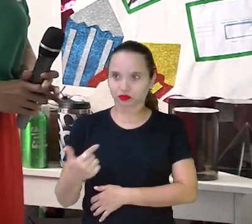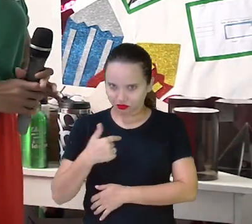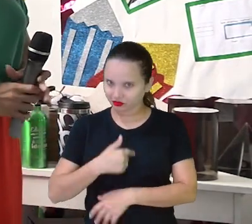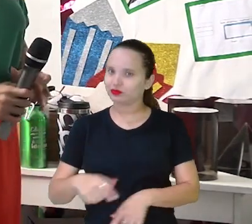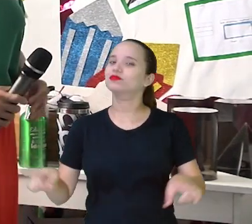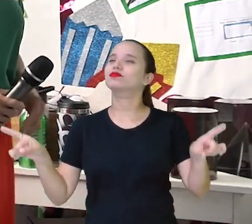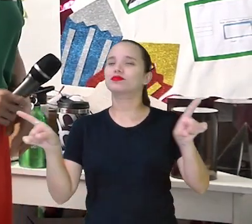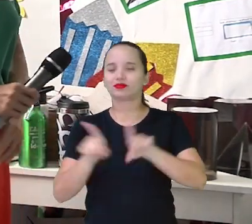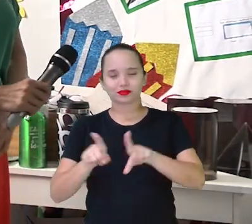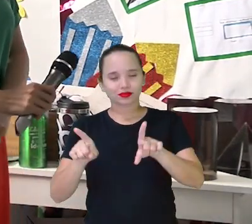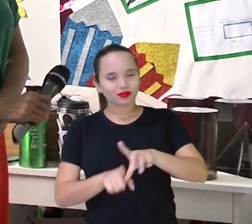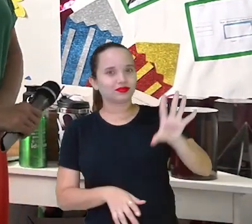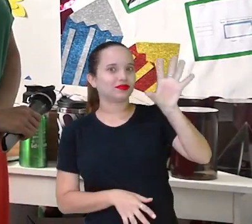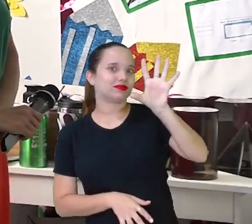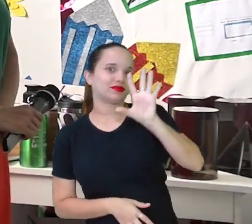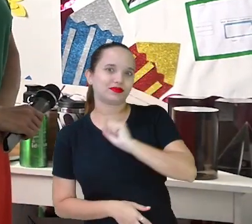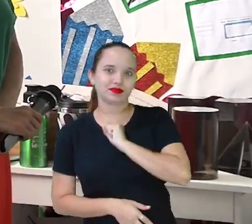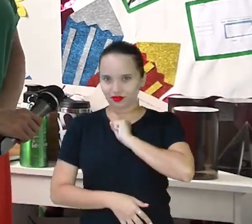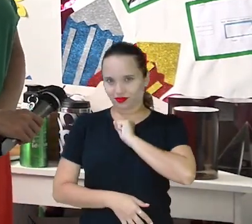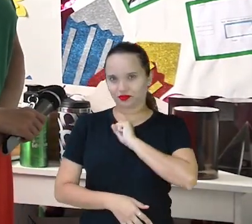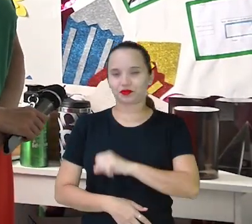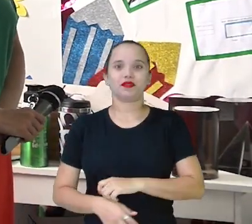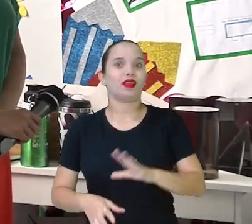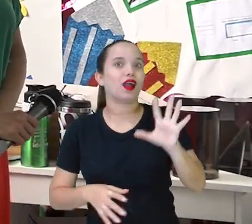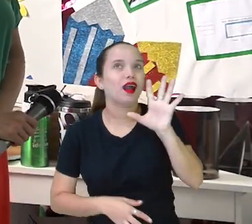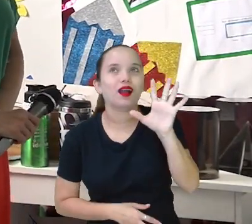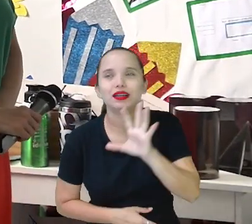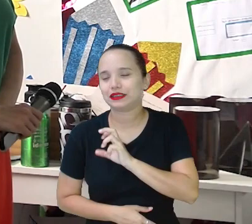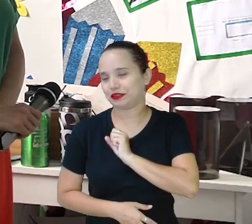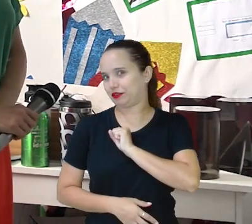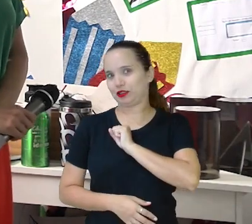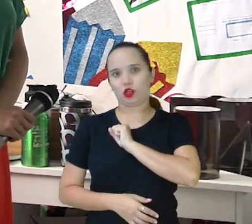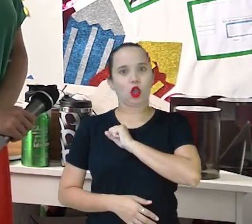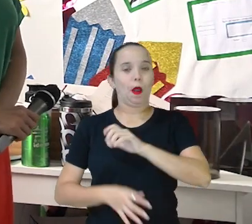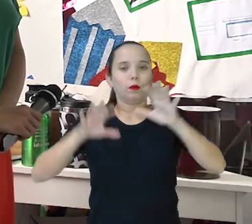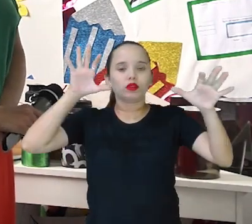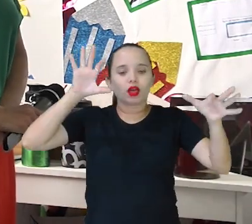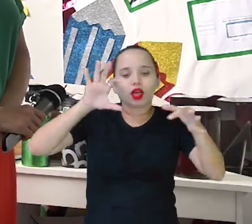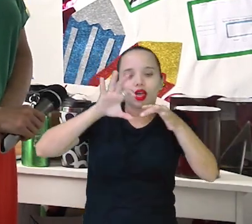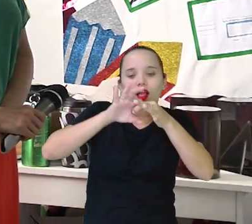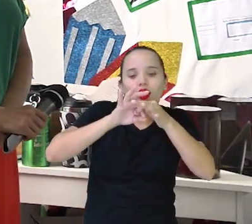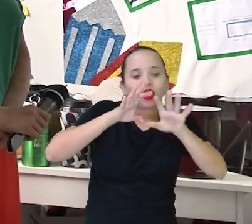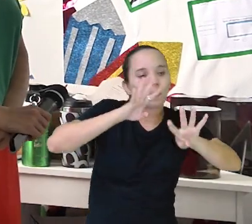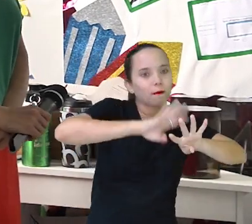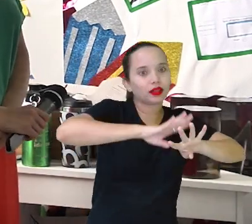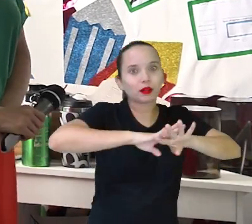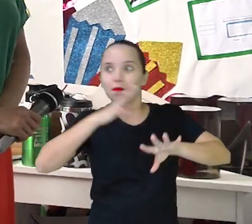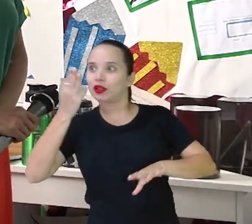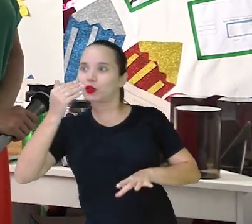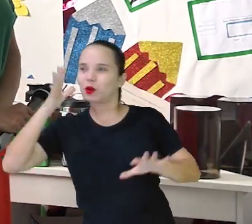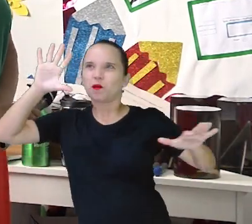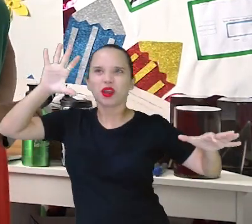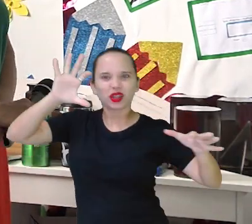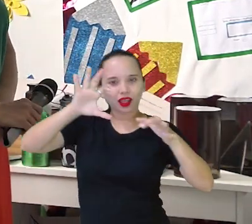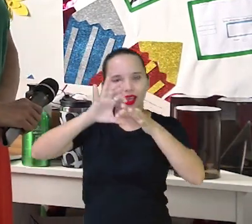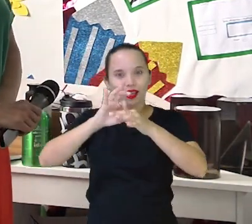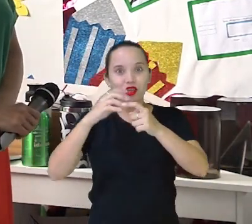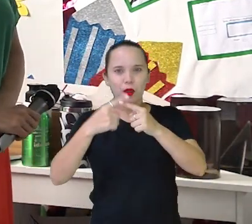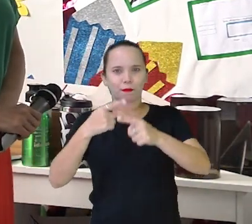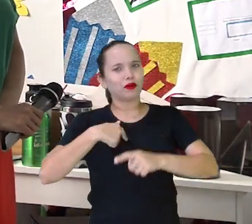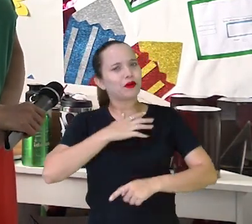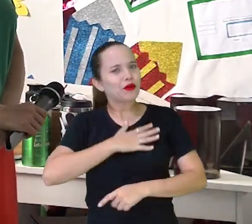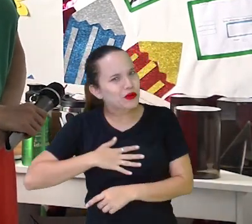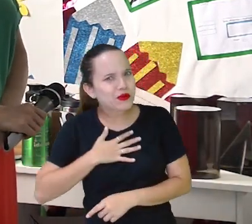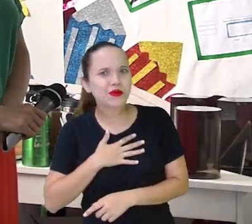também adoro. Eu gosto muito de fazer essa semelhança entre matemática e comida. Que eu gosto de comer tão